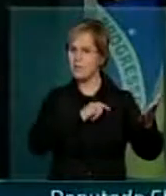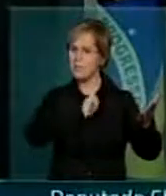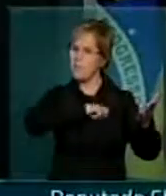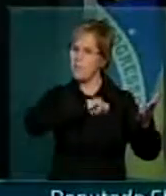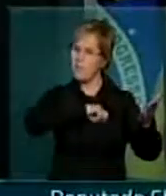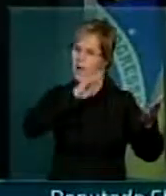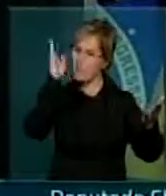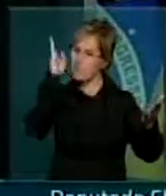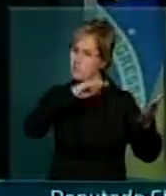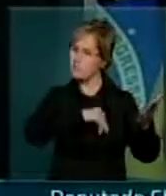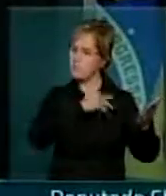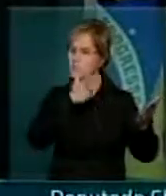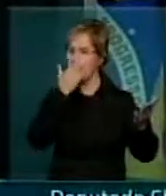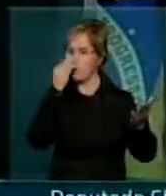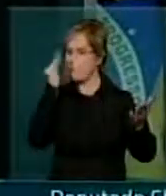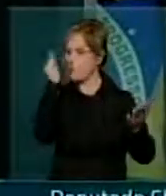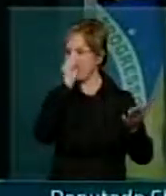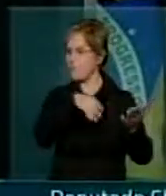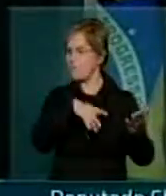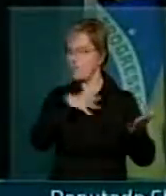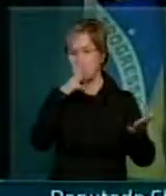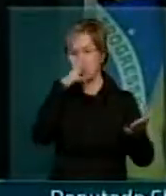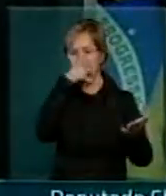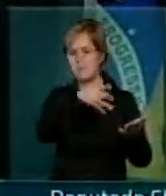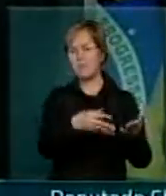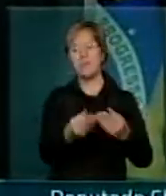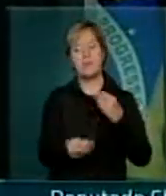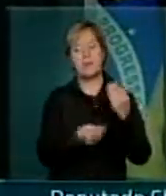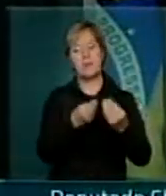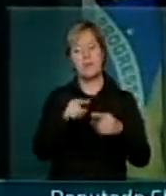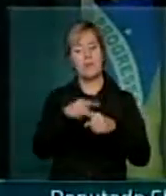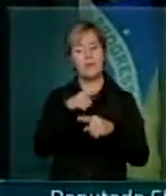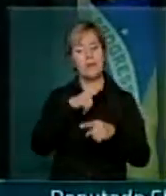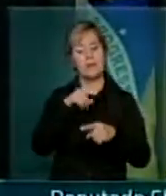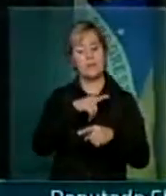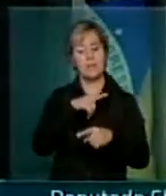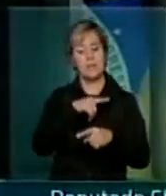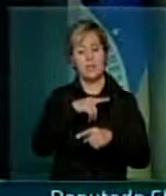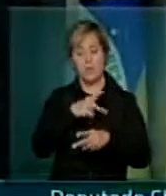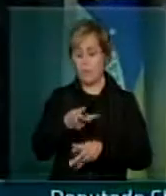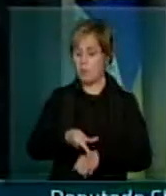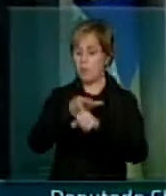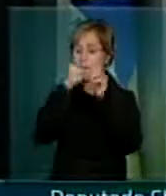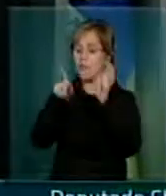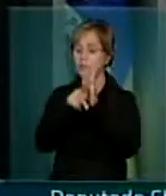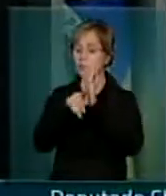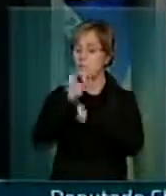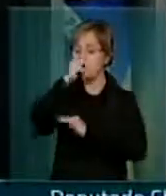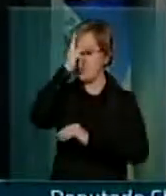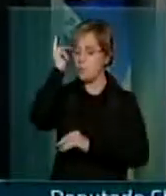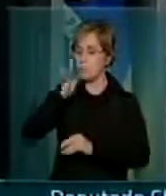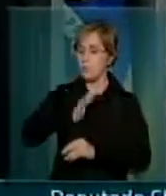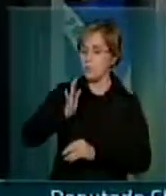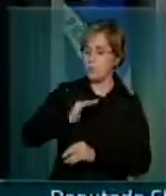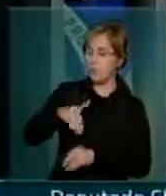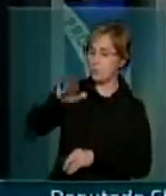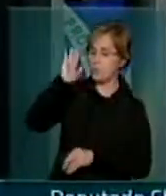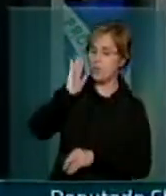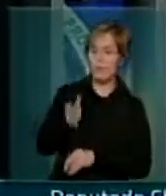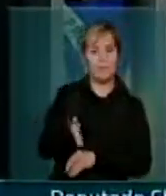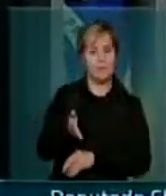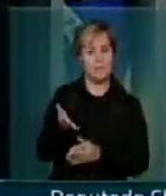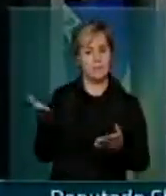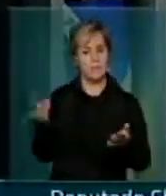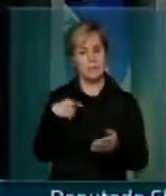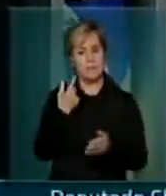Brasil historicamente é oferecida ordem, progresso só para os de cima. Portanto, a nossa proposta,